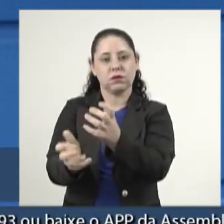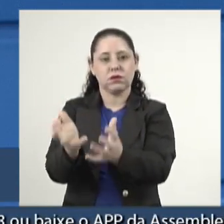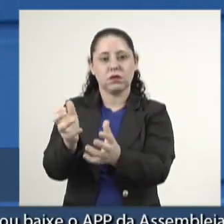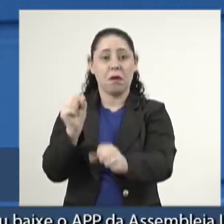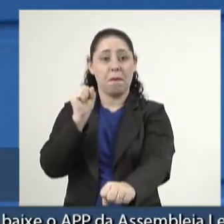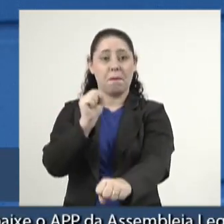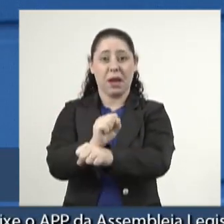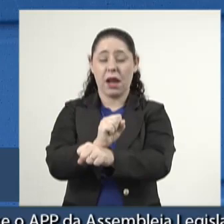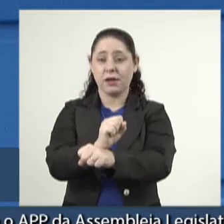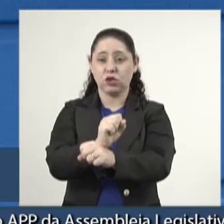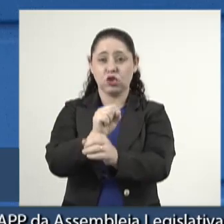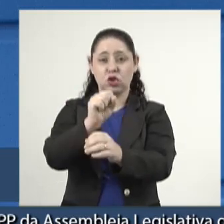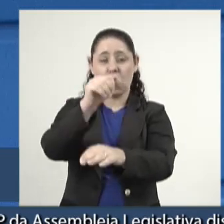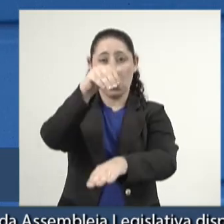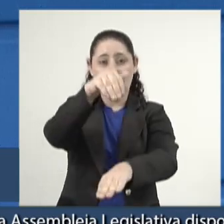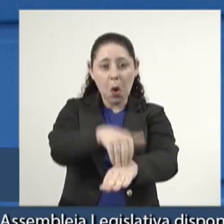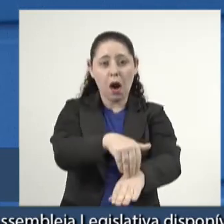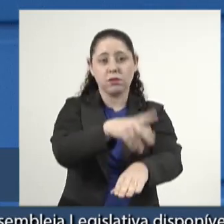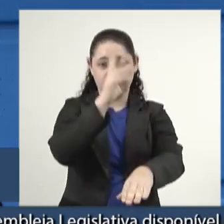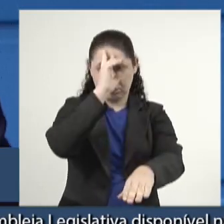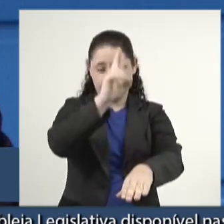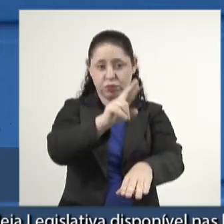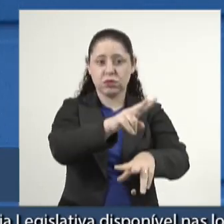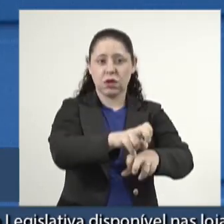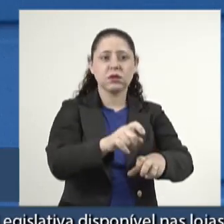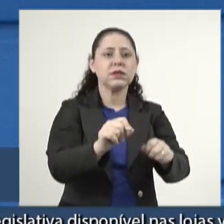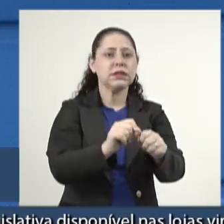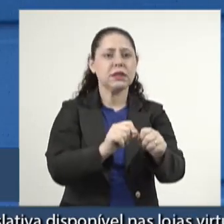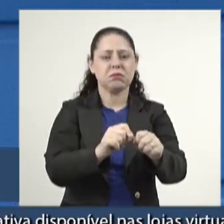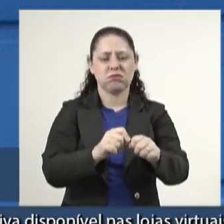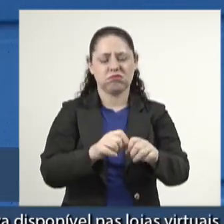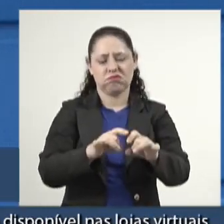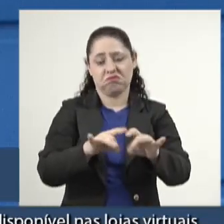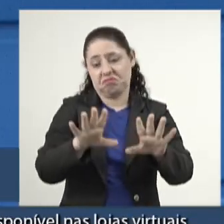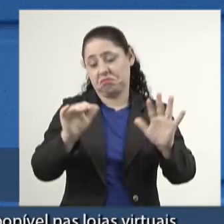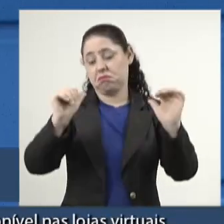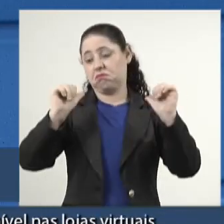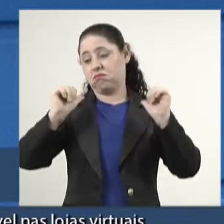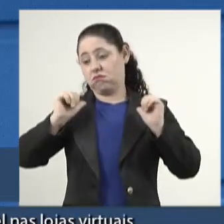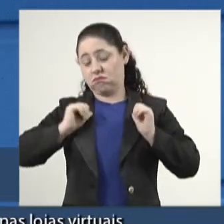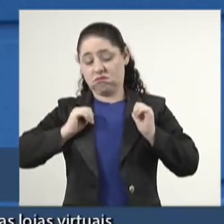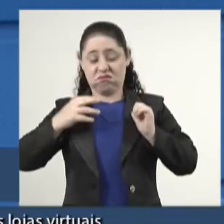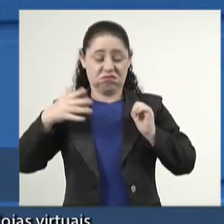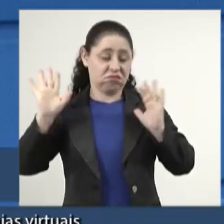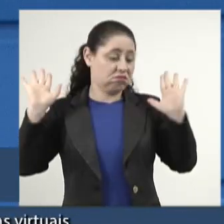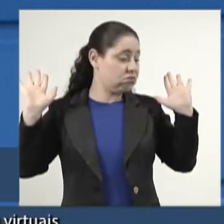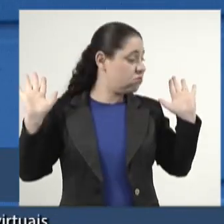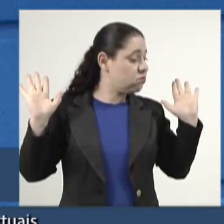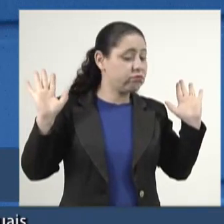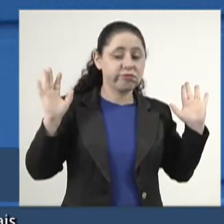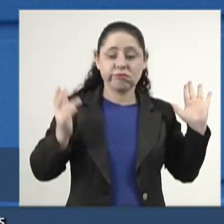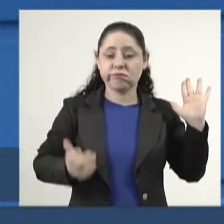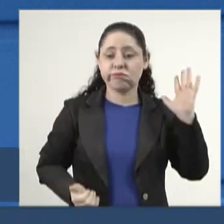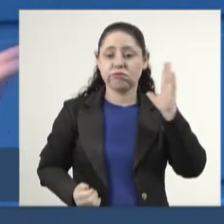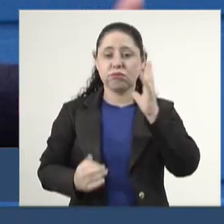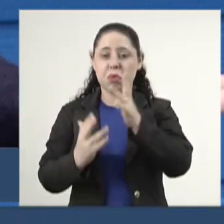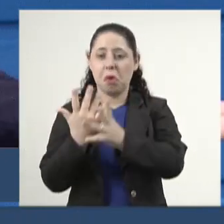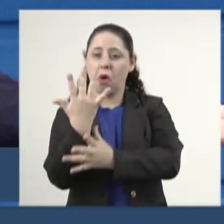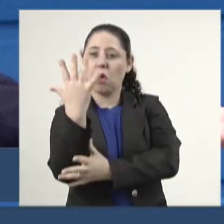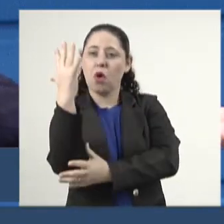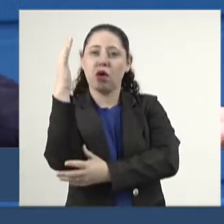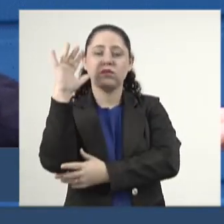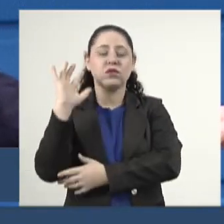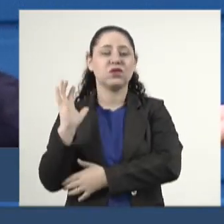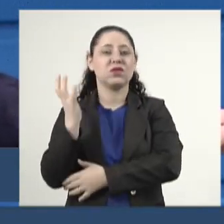parar de penalizar o fazendeiro quando ele vê aquilo, que se ele tirar a mão e deixar desenvolver aquele mato, deputado Coronel Davi, vai